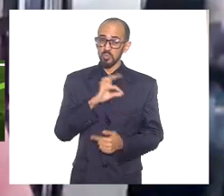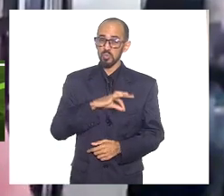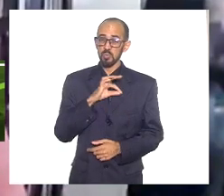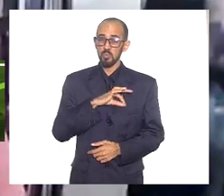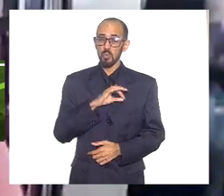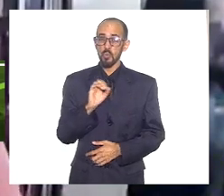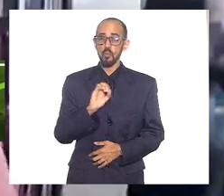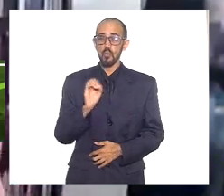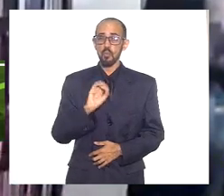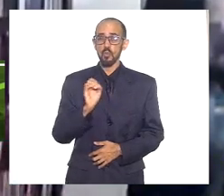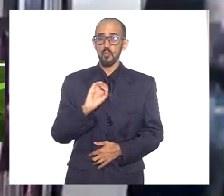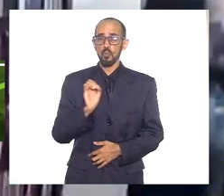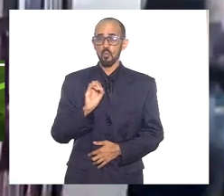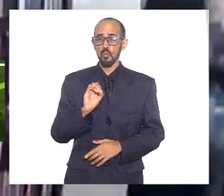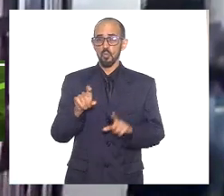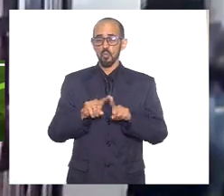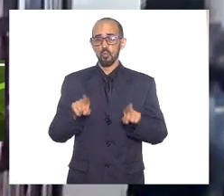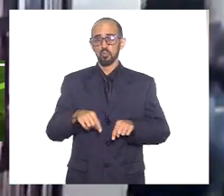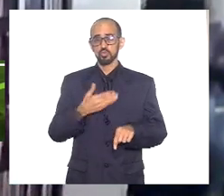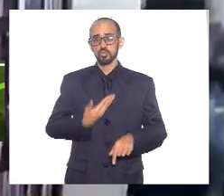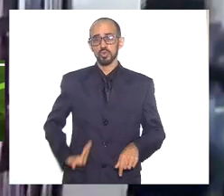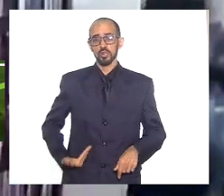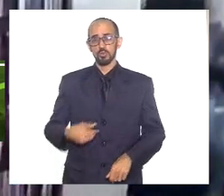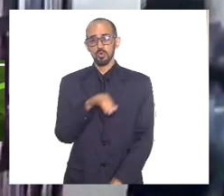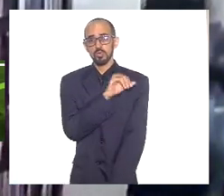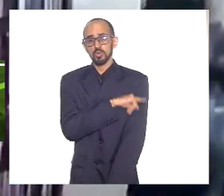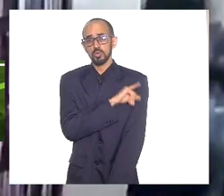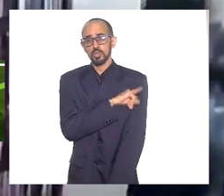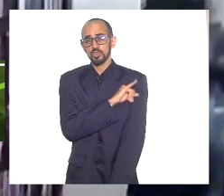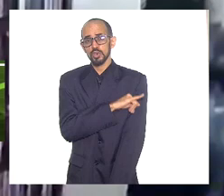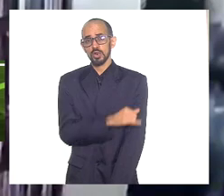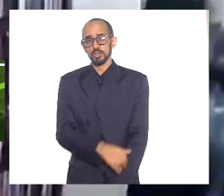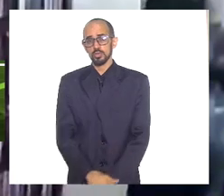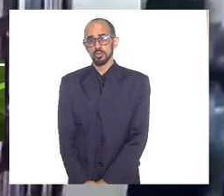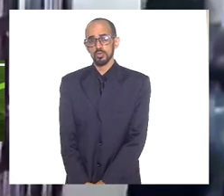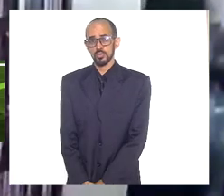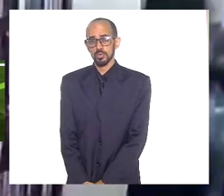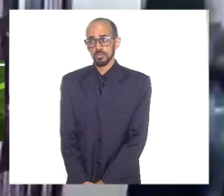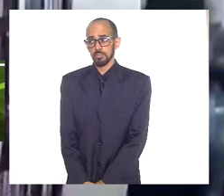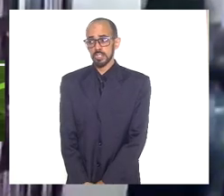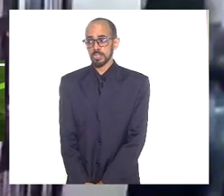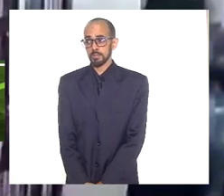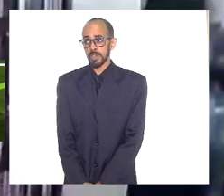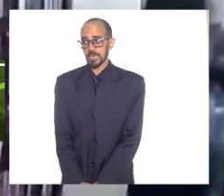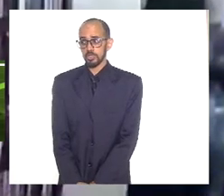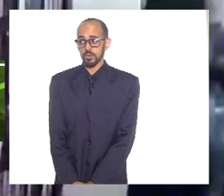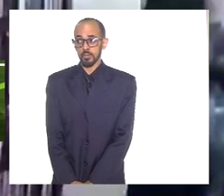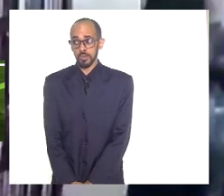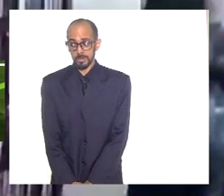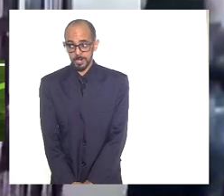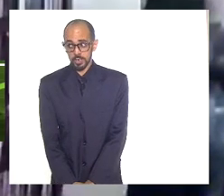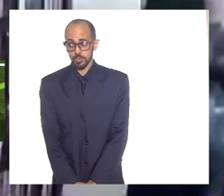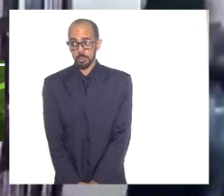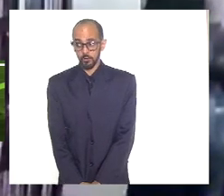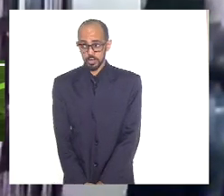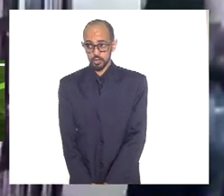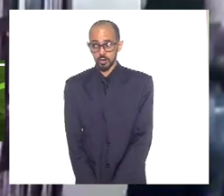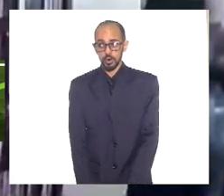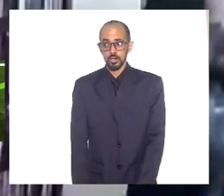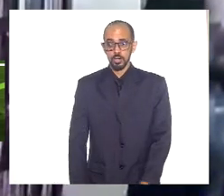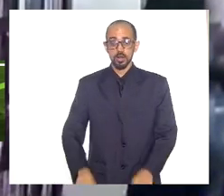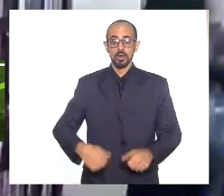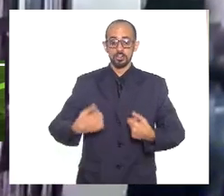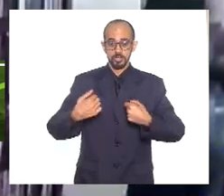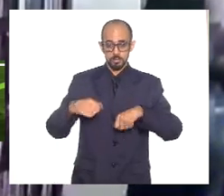o servidor público do Estado do Rio de Janeiro. Então, eu acho que está na hora disto começar a ser